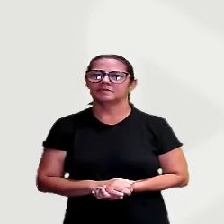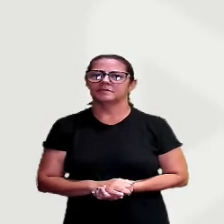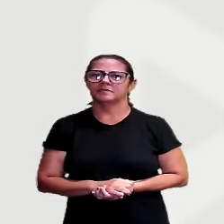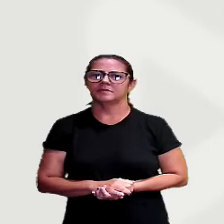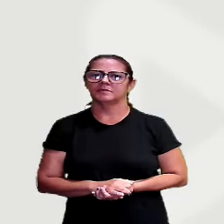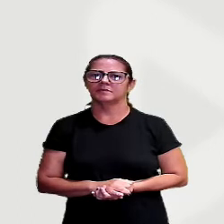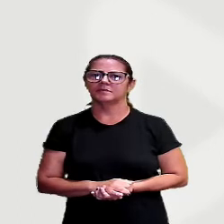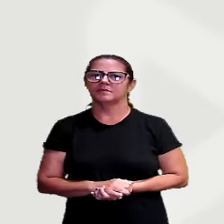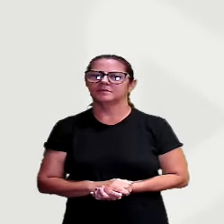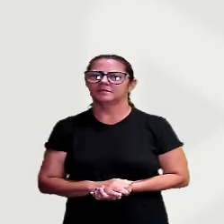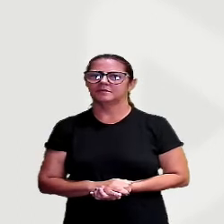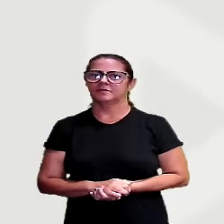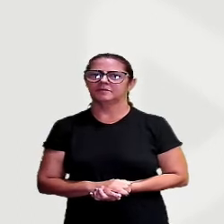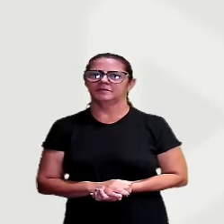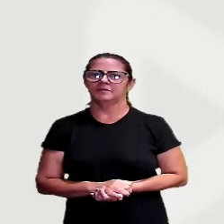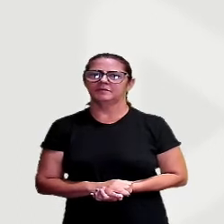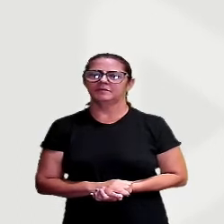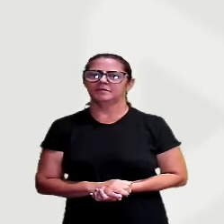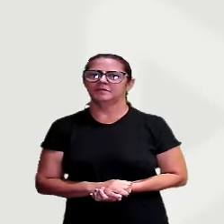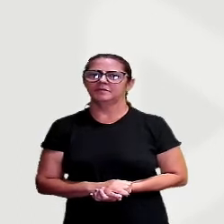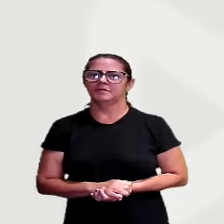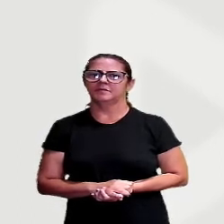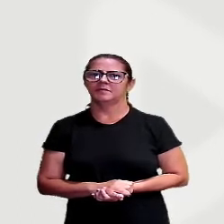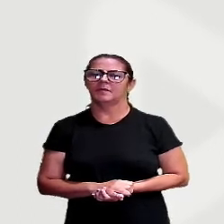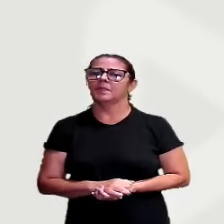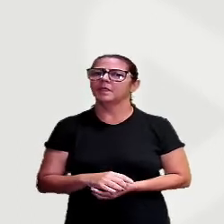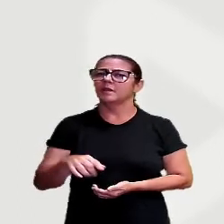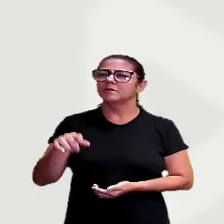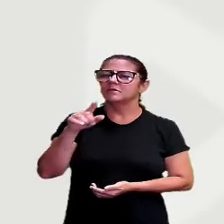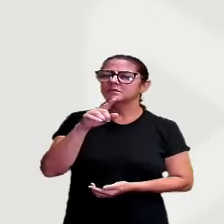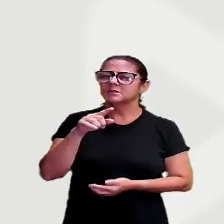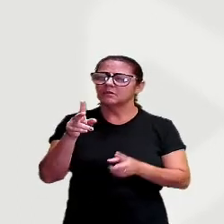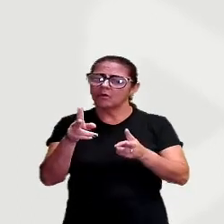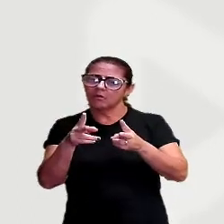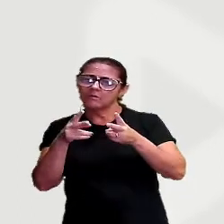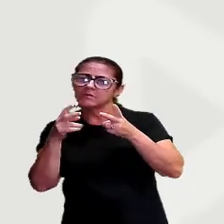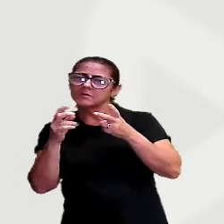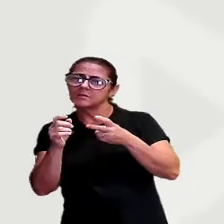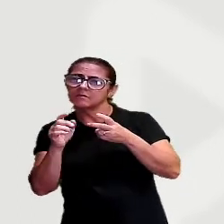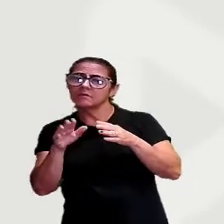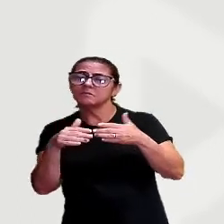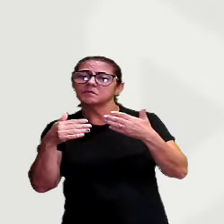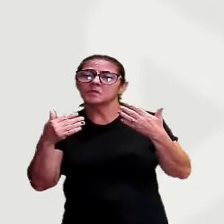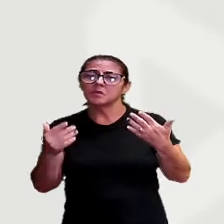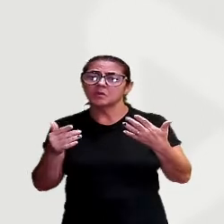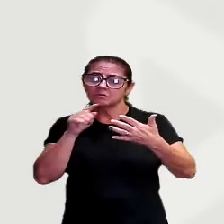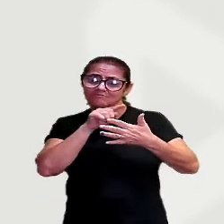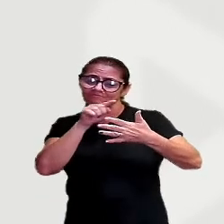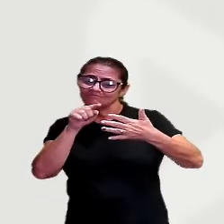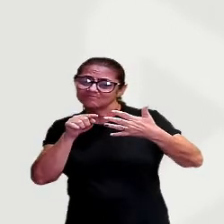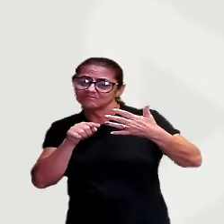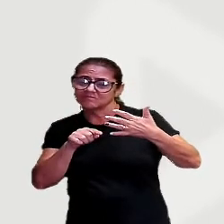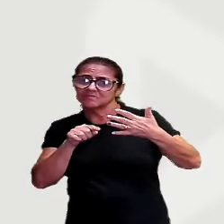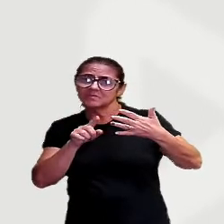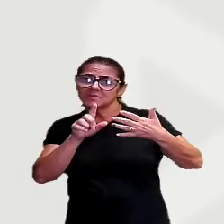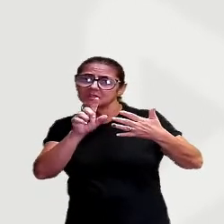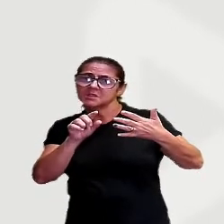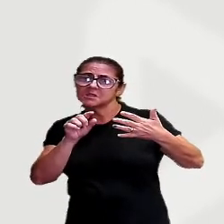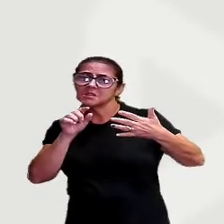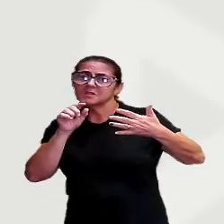the questions about the comic strip. Ou seja, você vai olhar aí a alternativa para você colocar qual é